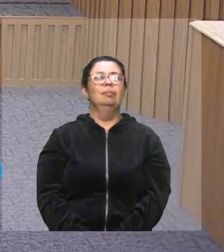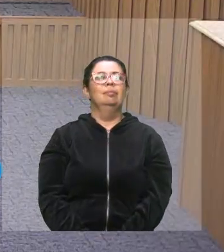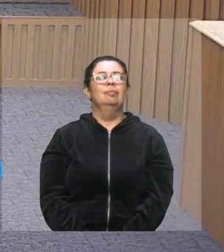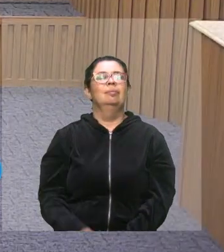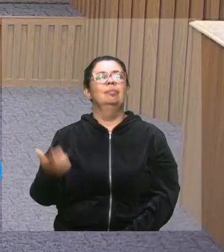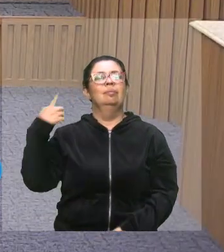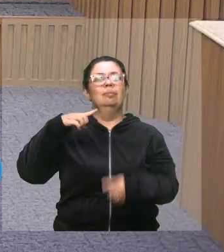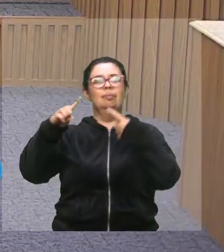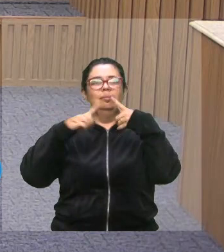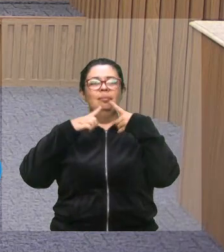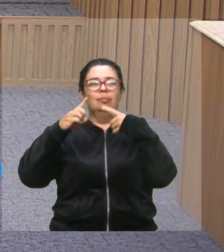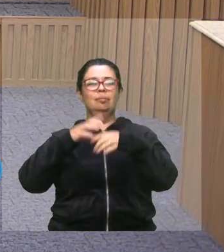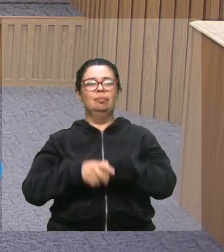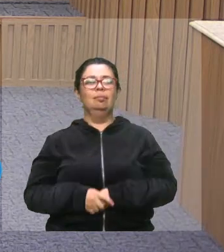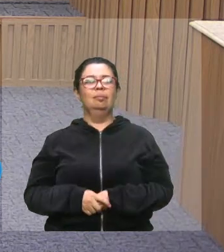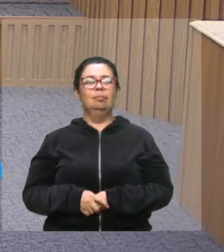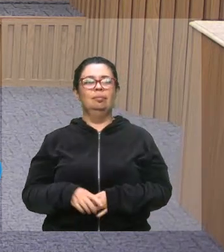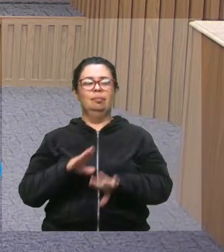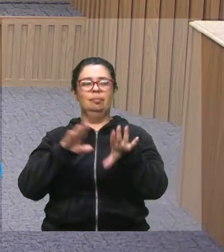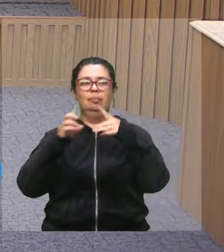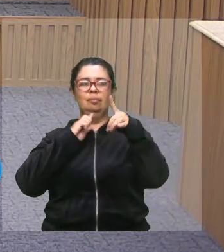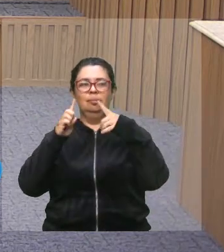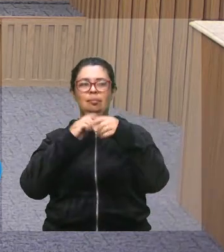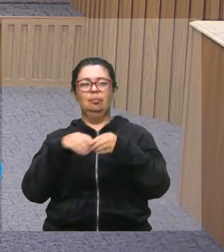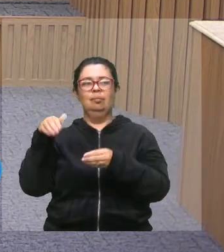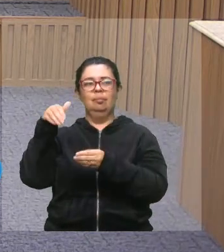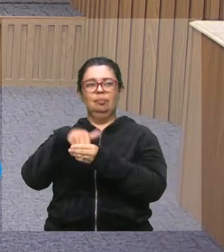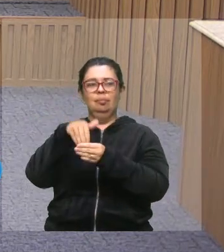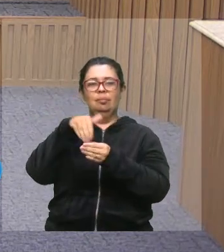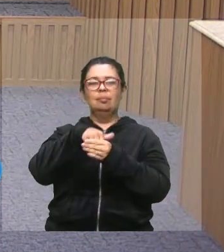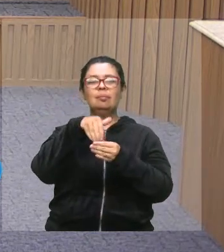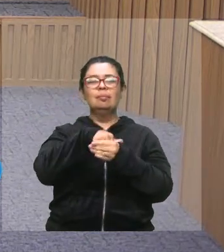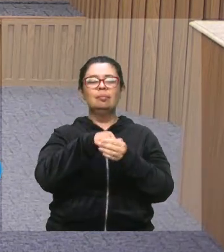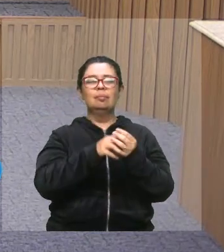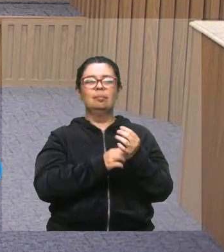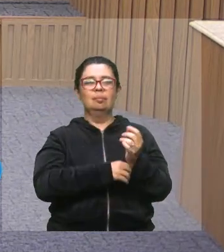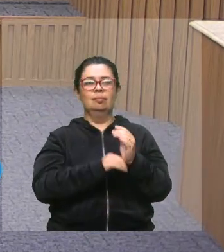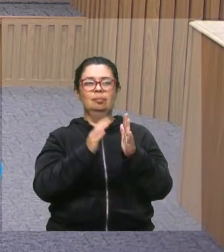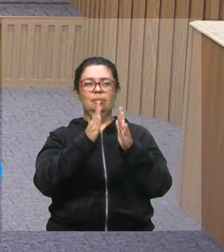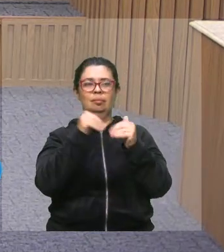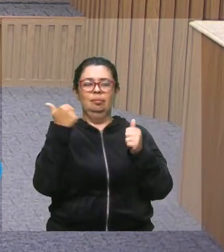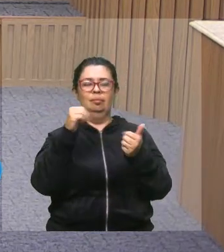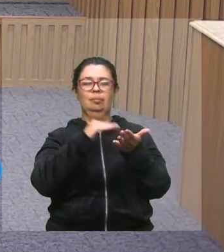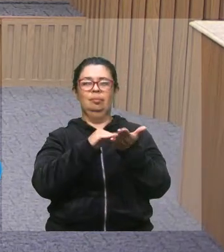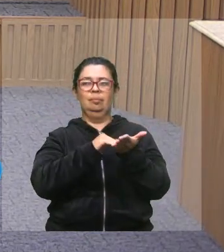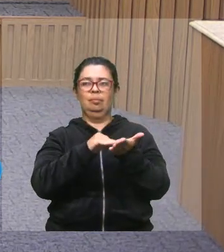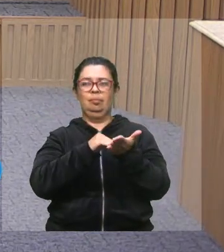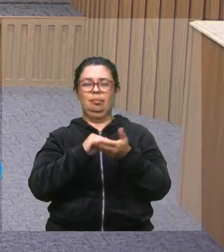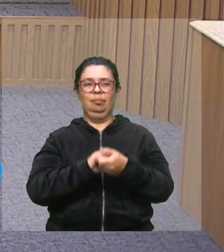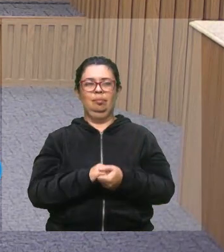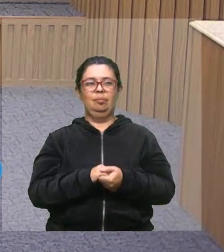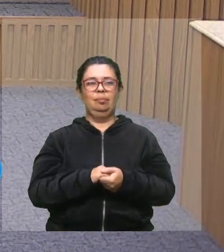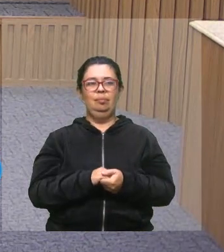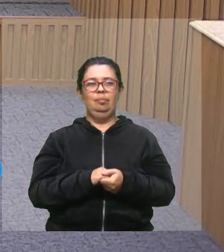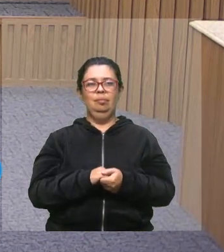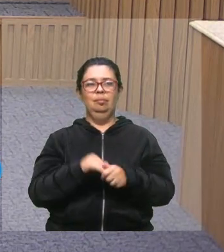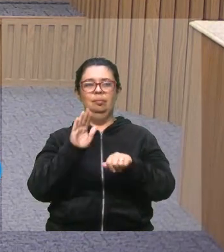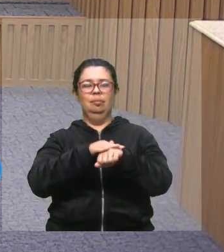Continua a discussão. Encerrada a discussão. Solicito ao primeiro secretário, vereador Luiz Antônio Ramon, para que